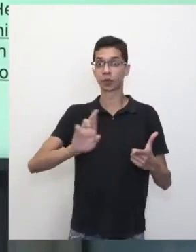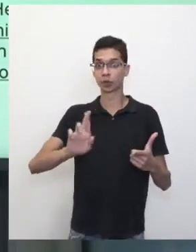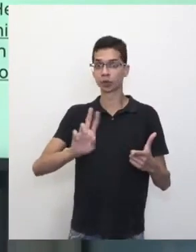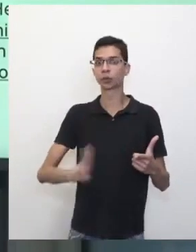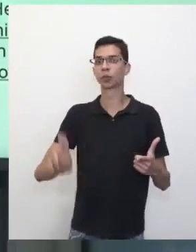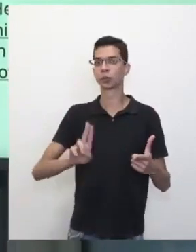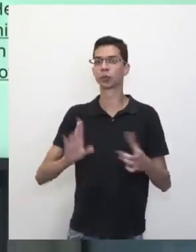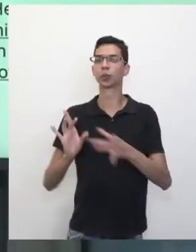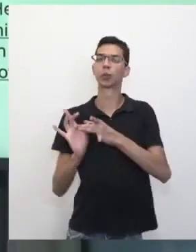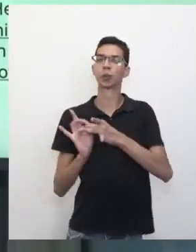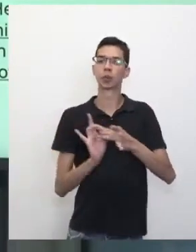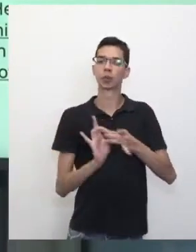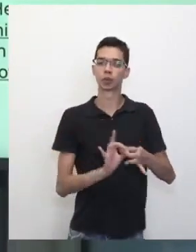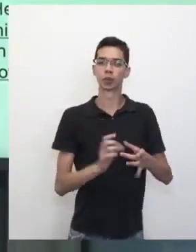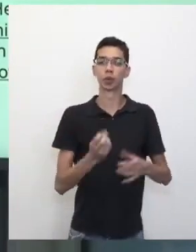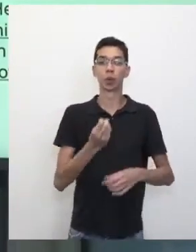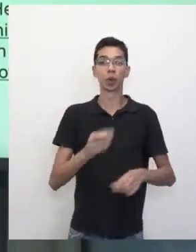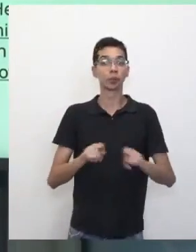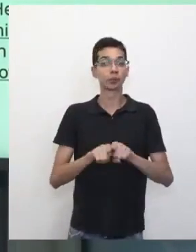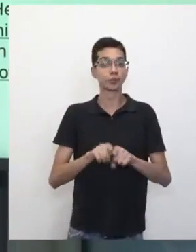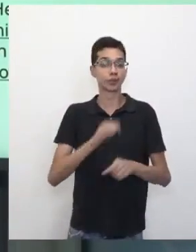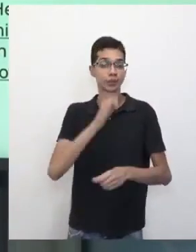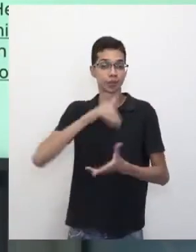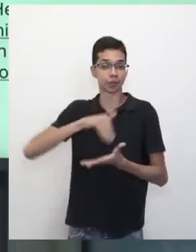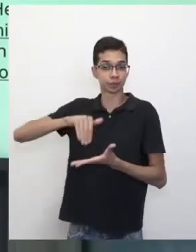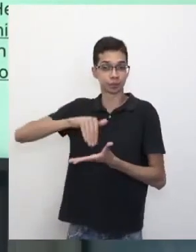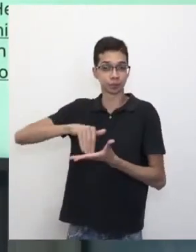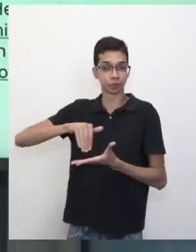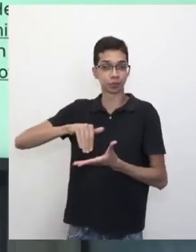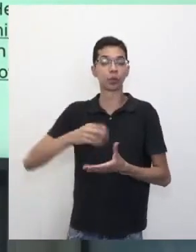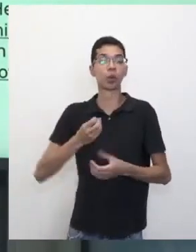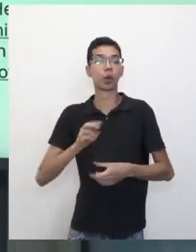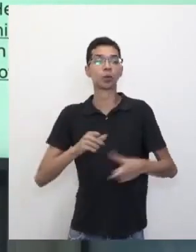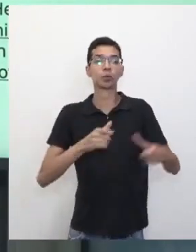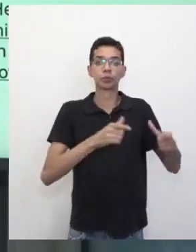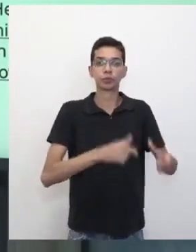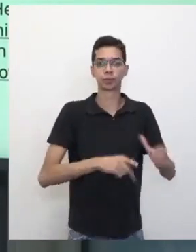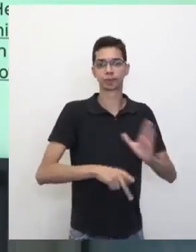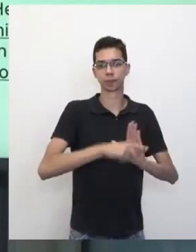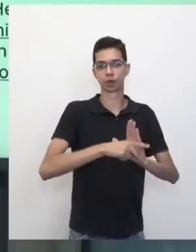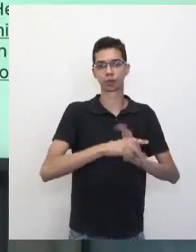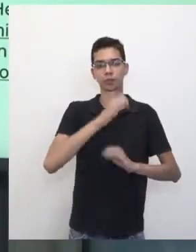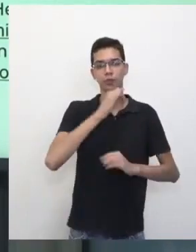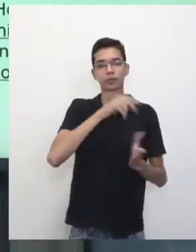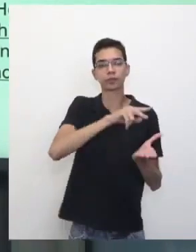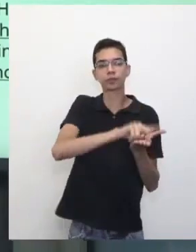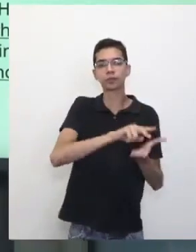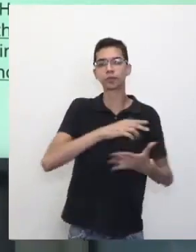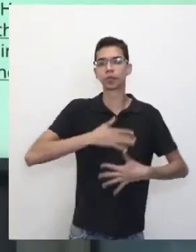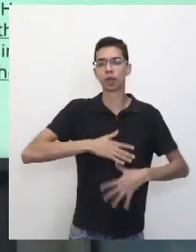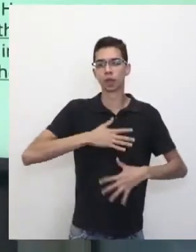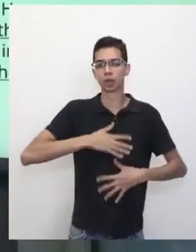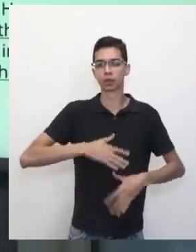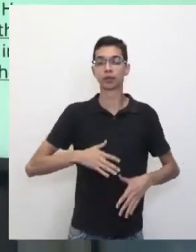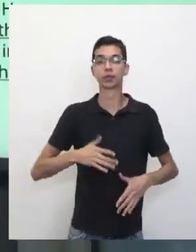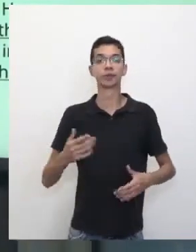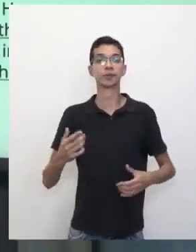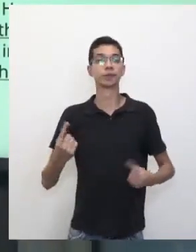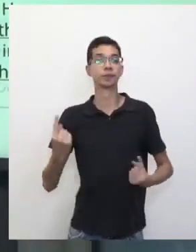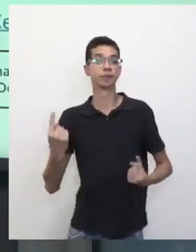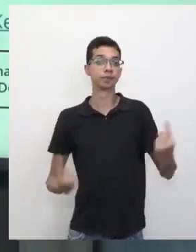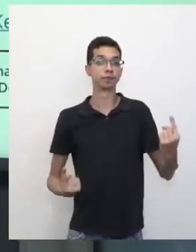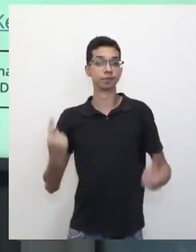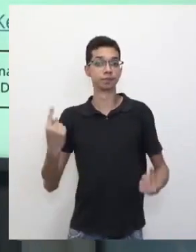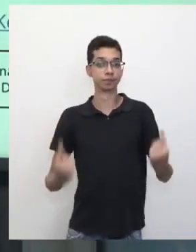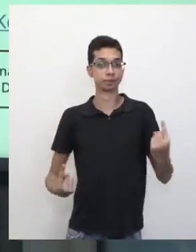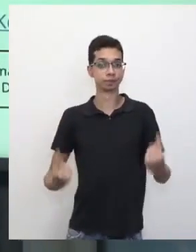contexto. Ou no escritório, ou nos aposentos. Belezinha? Então, a gente vai ter tempo de ver mais uma